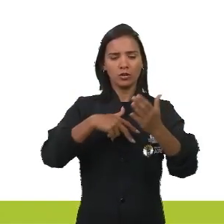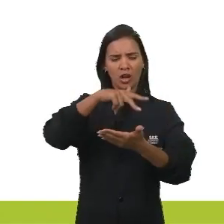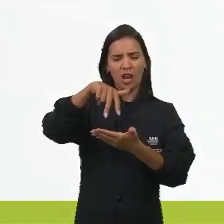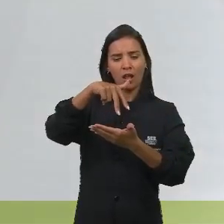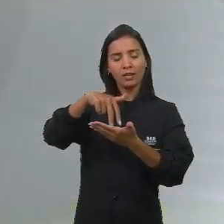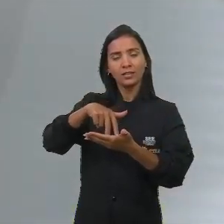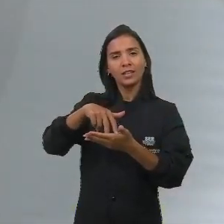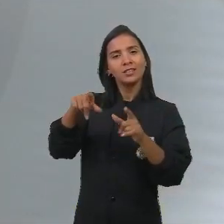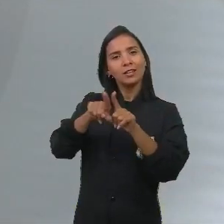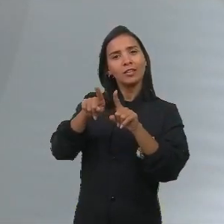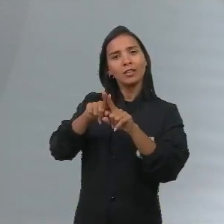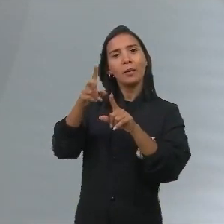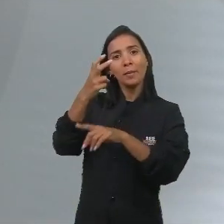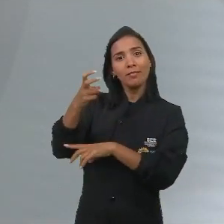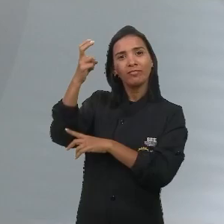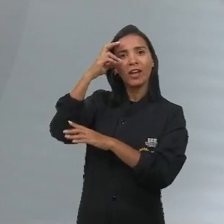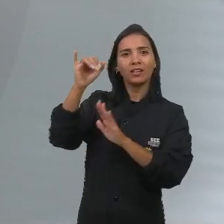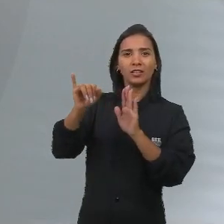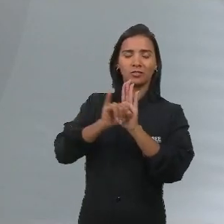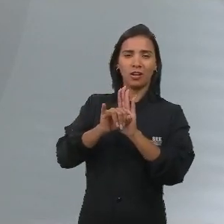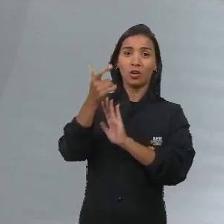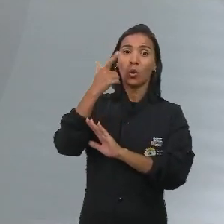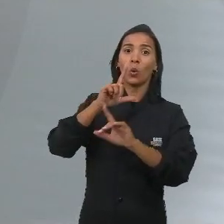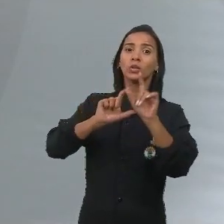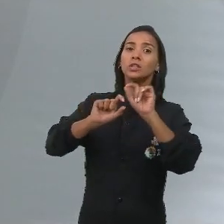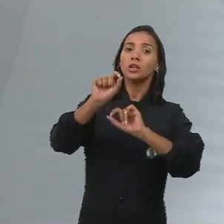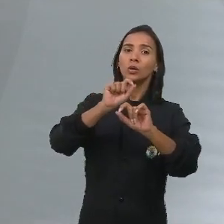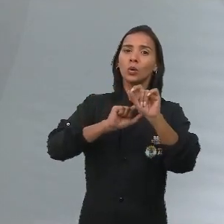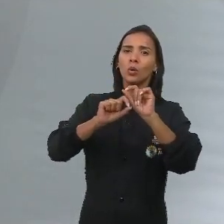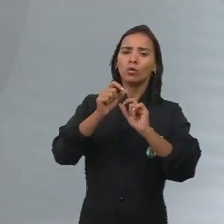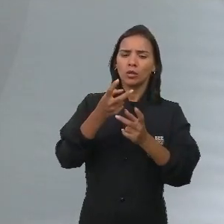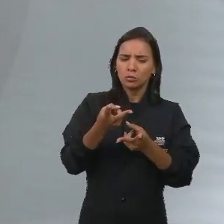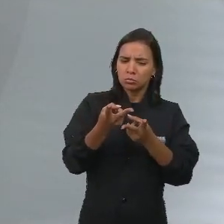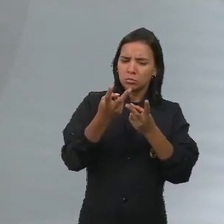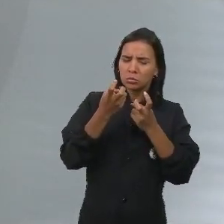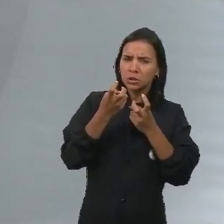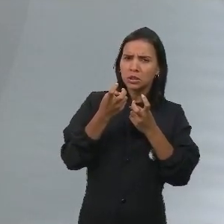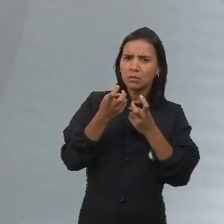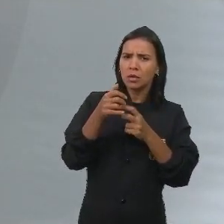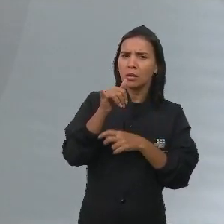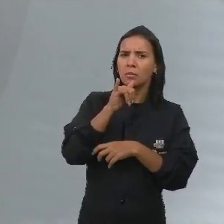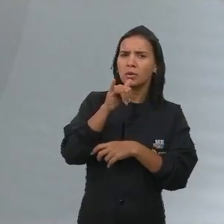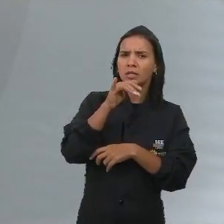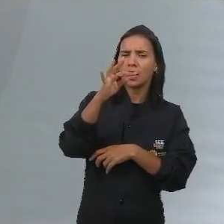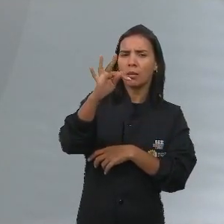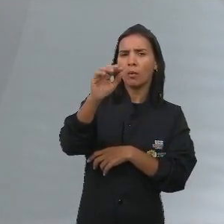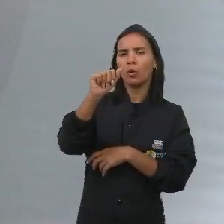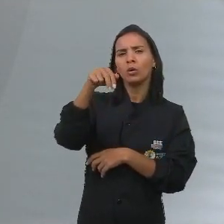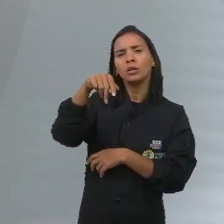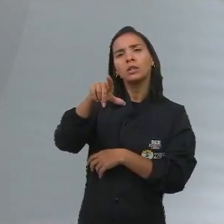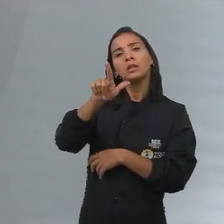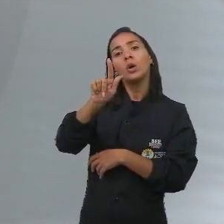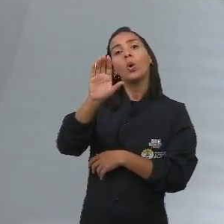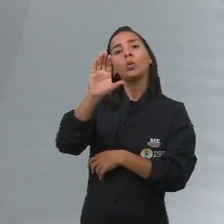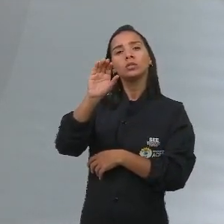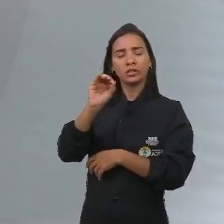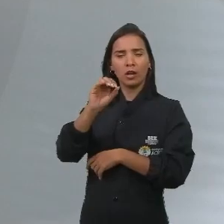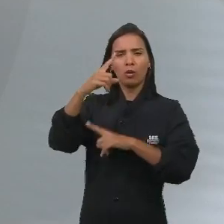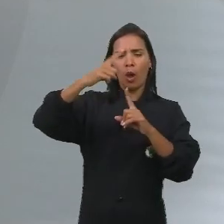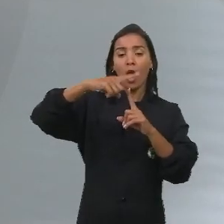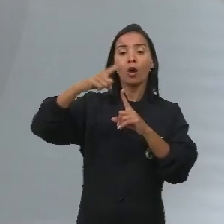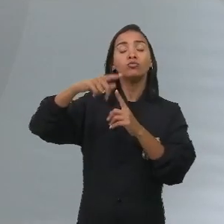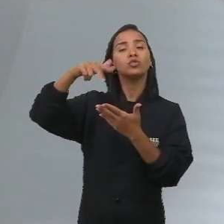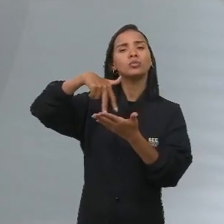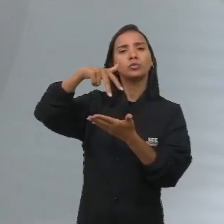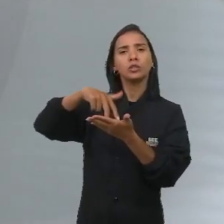identidade cultural é aquilo que eu consigo mapear se eu falo tango você pensa em quem na Argentina se eu falo